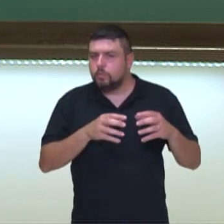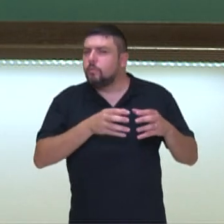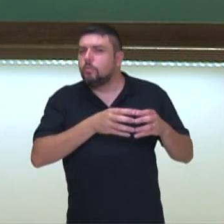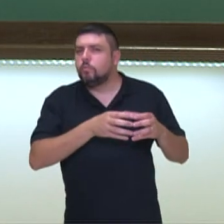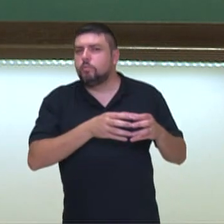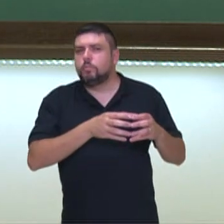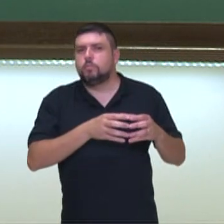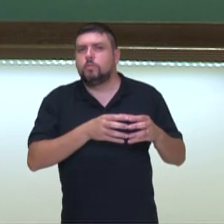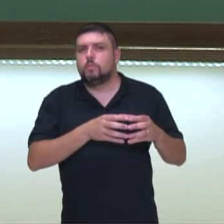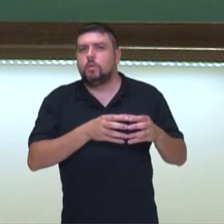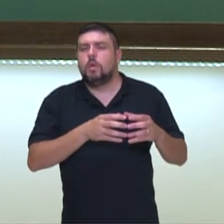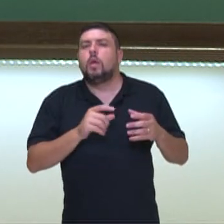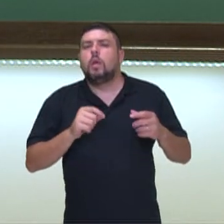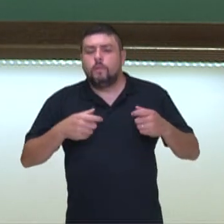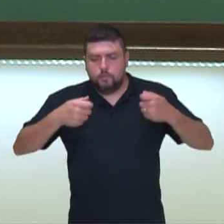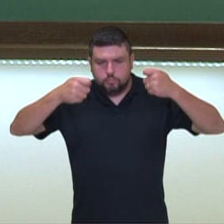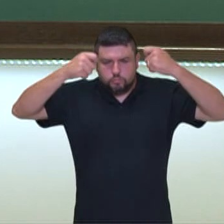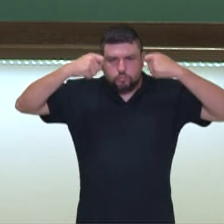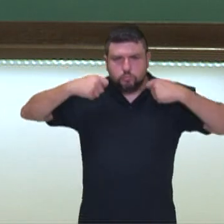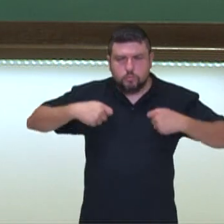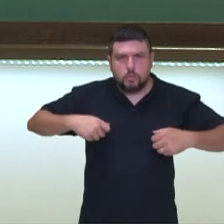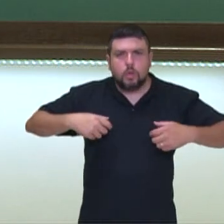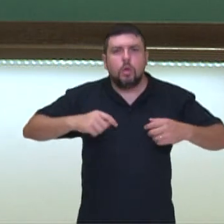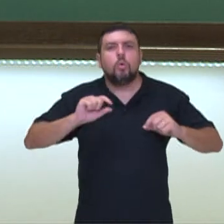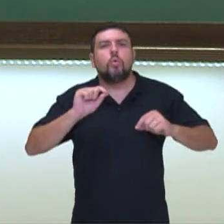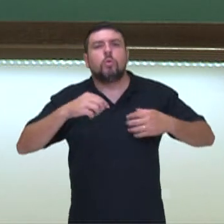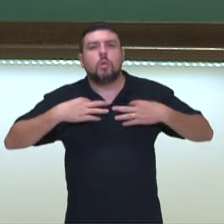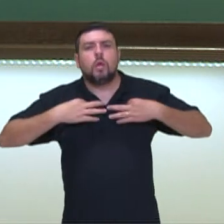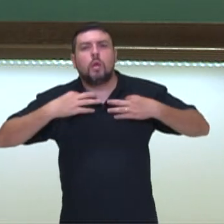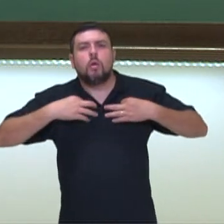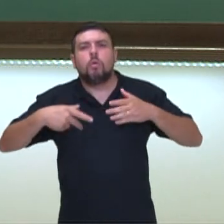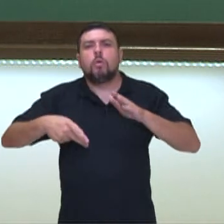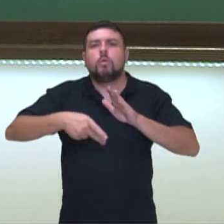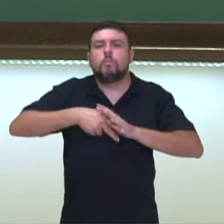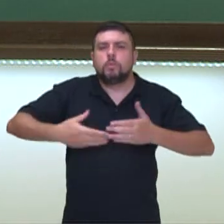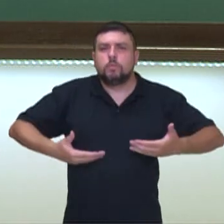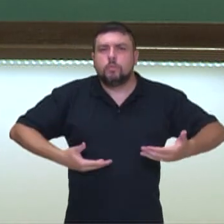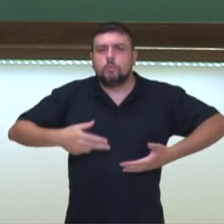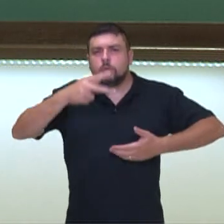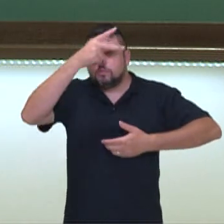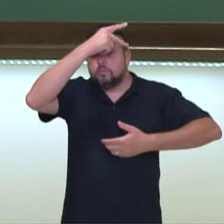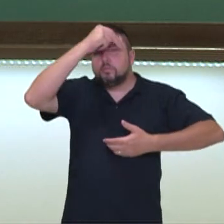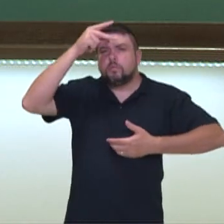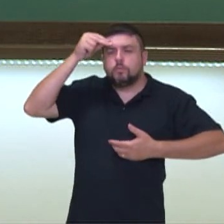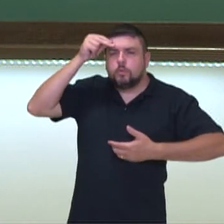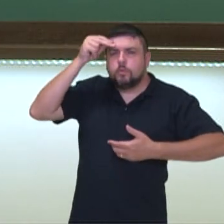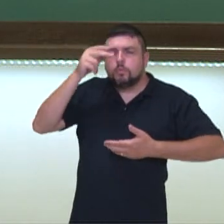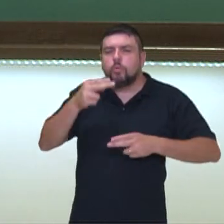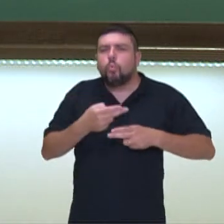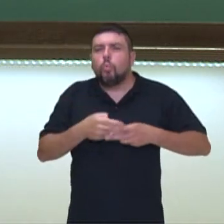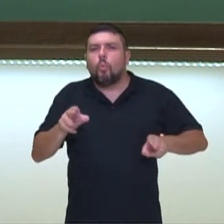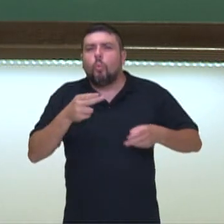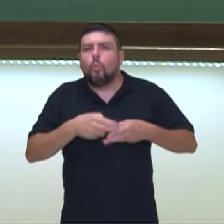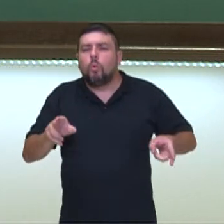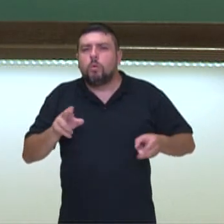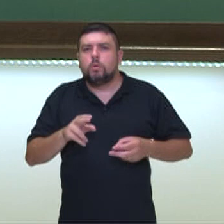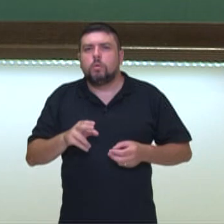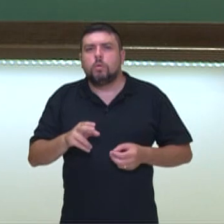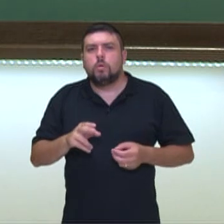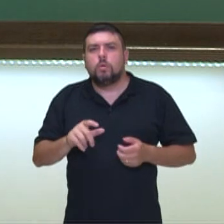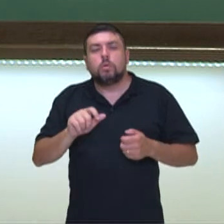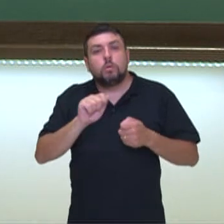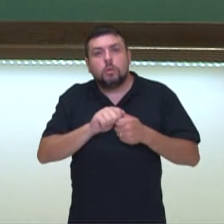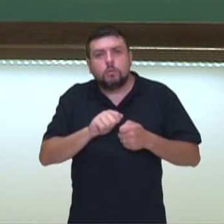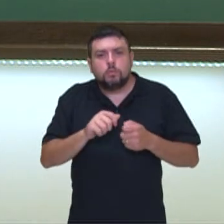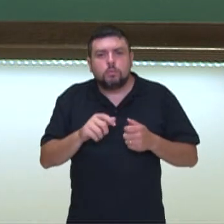vestiram de funcionários da prefeitura para poderem fazer essa ação, sem serem percebidos ou sem